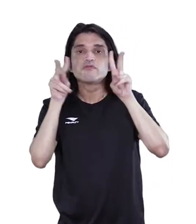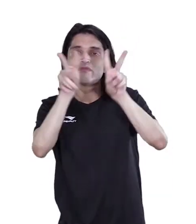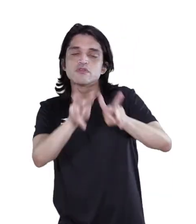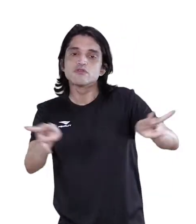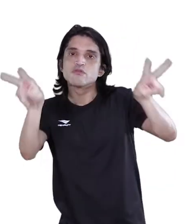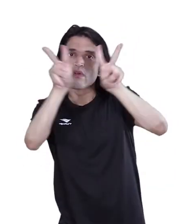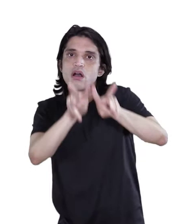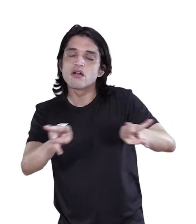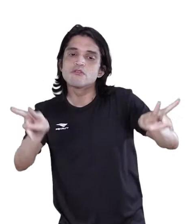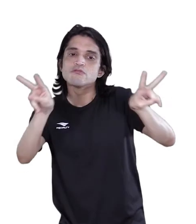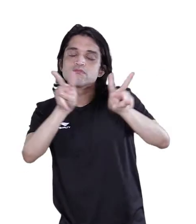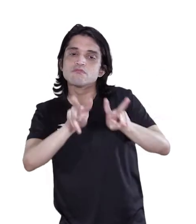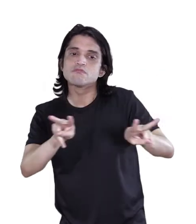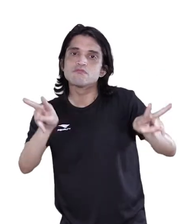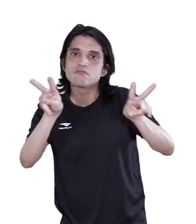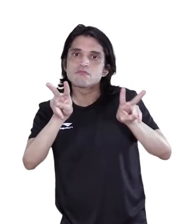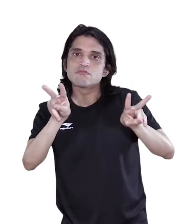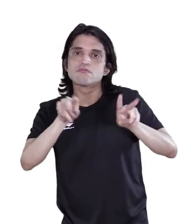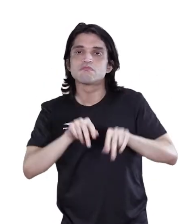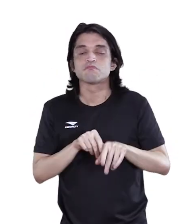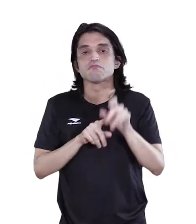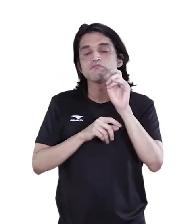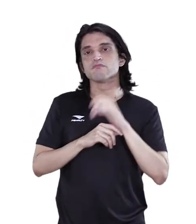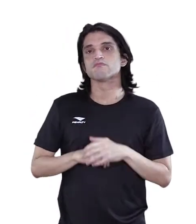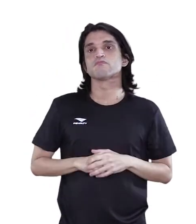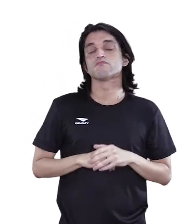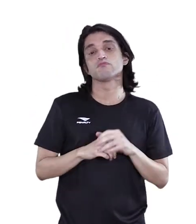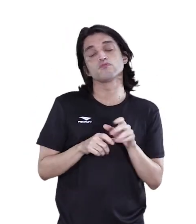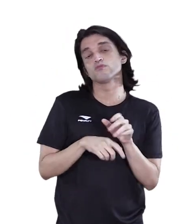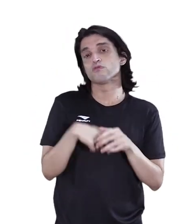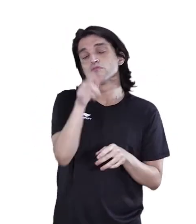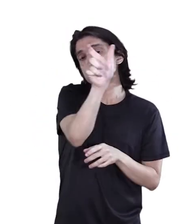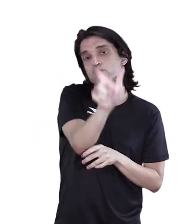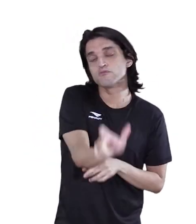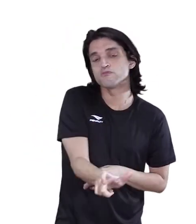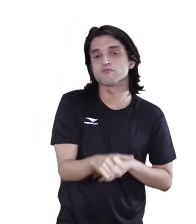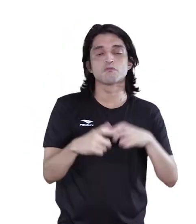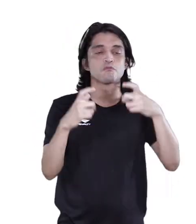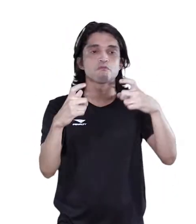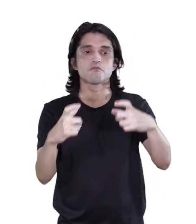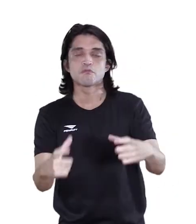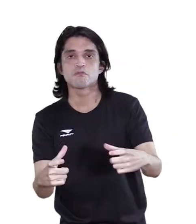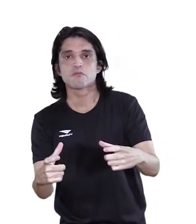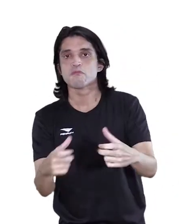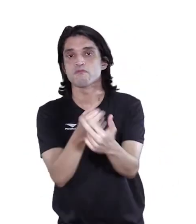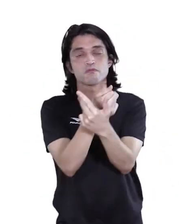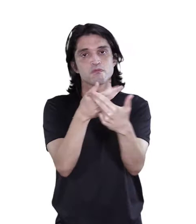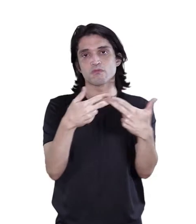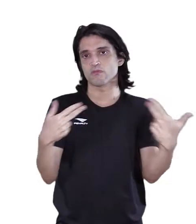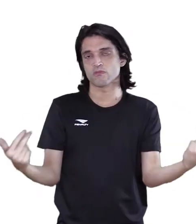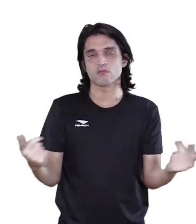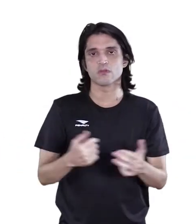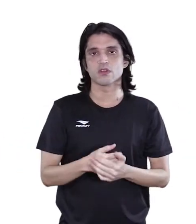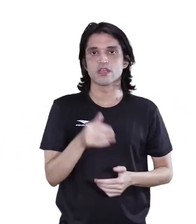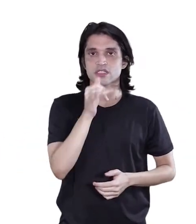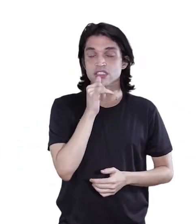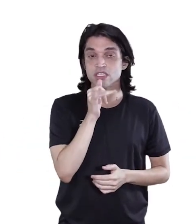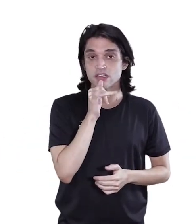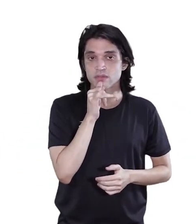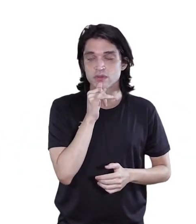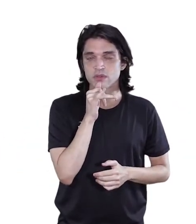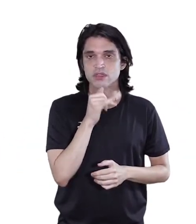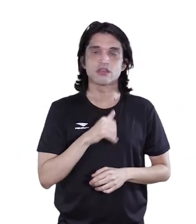características físicas visíveis do objeto, lugar ou pessoa que está sendo descrita. Por exemplo, a mulher